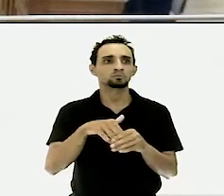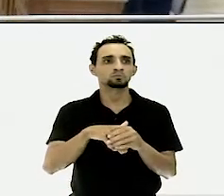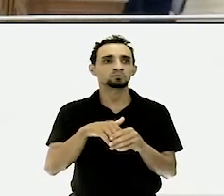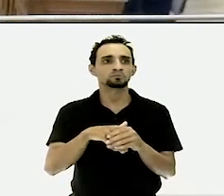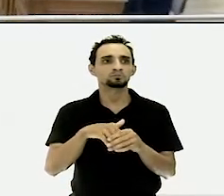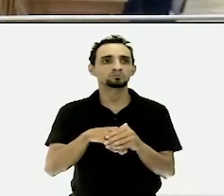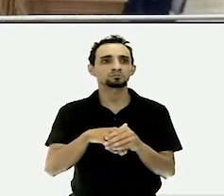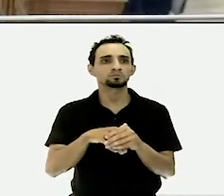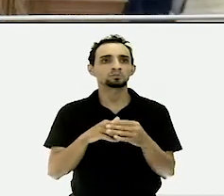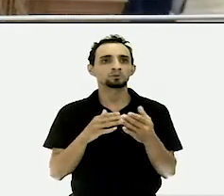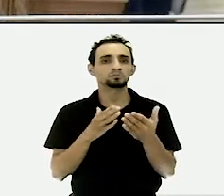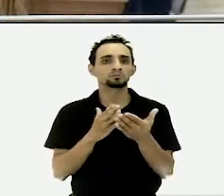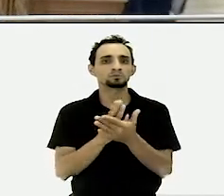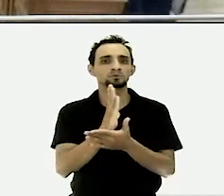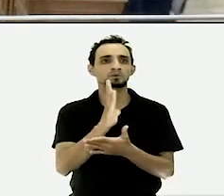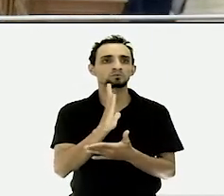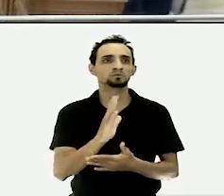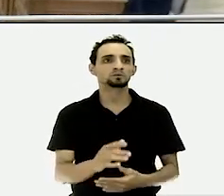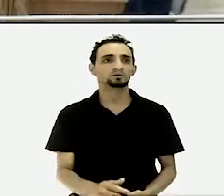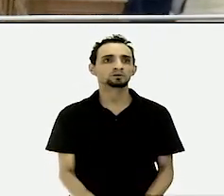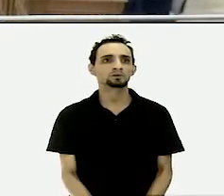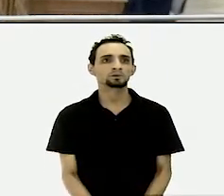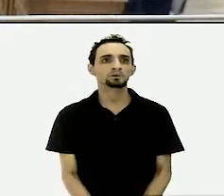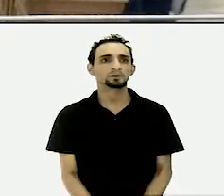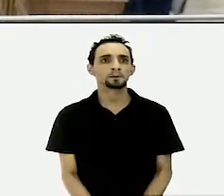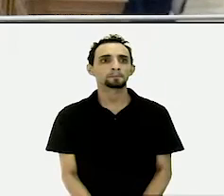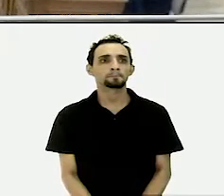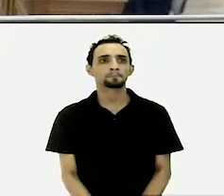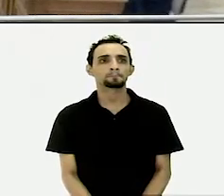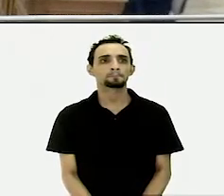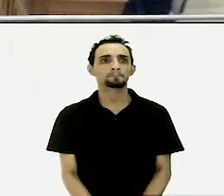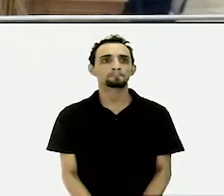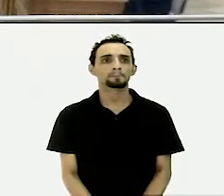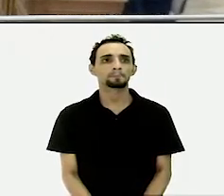Em votação, aprovado.